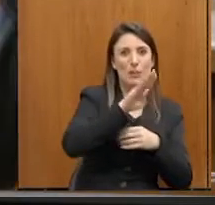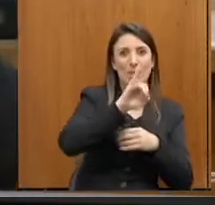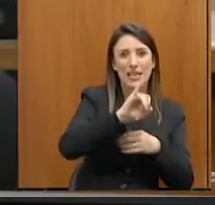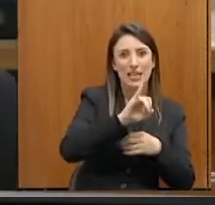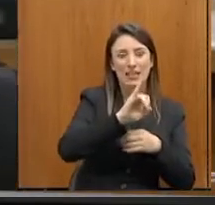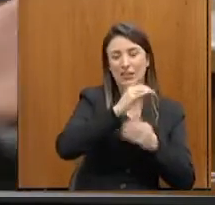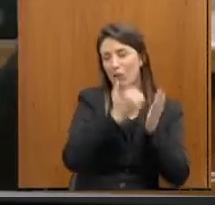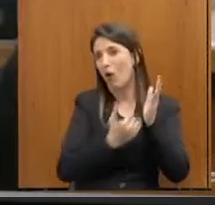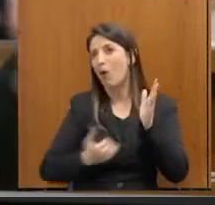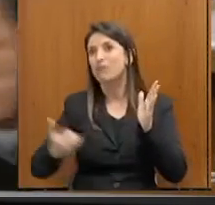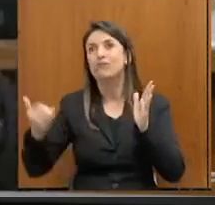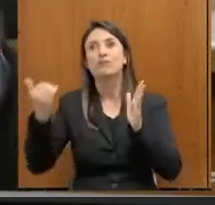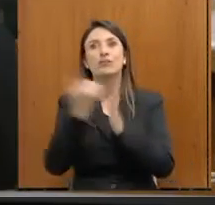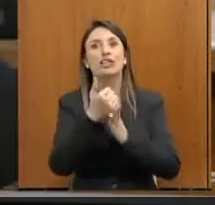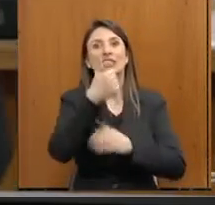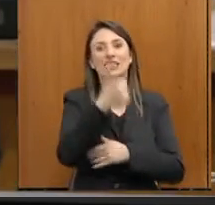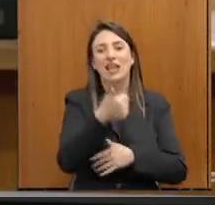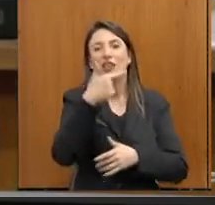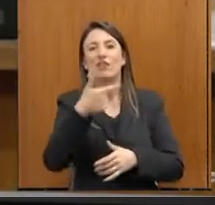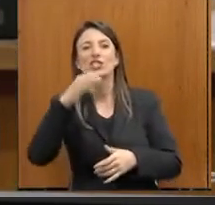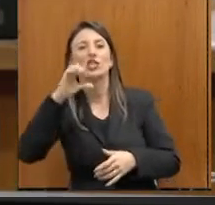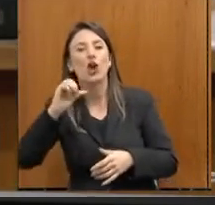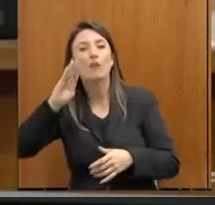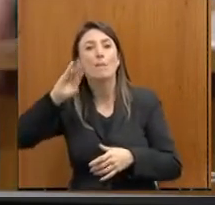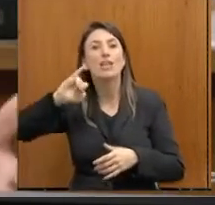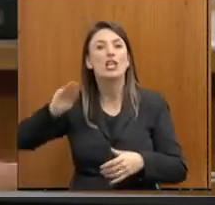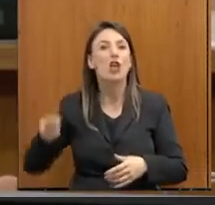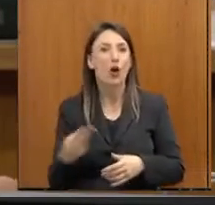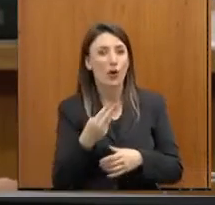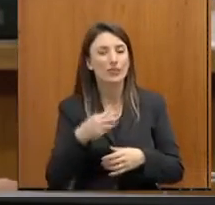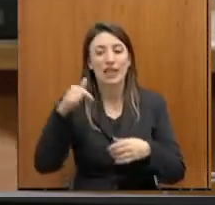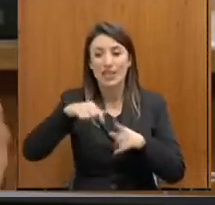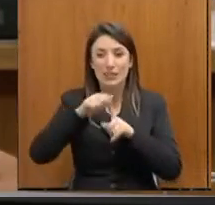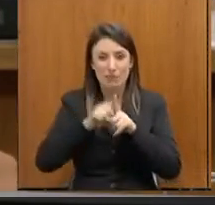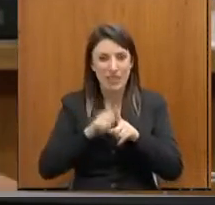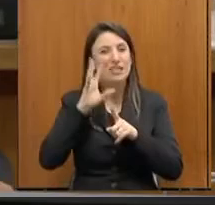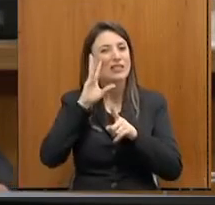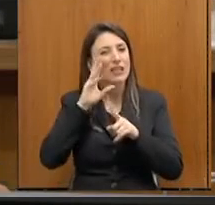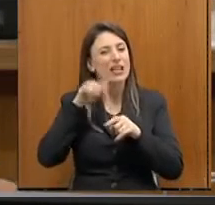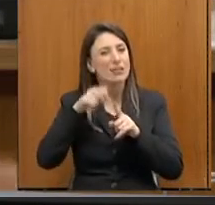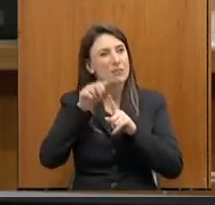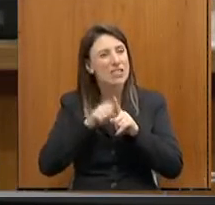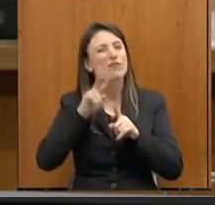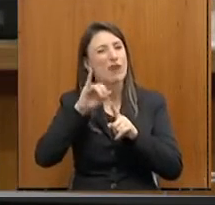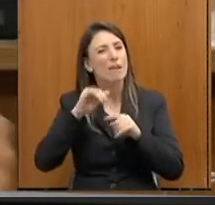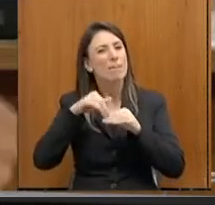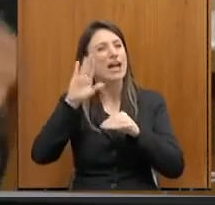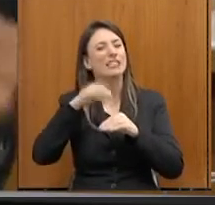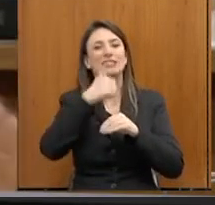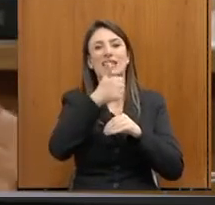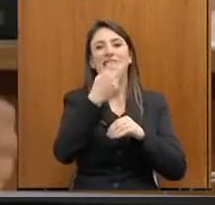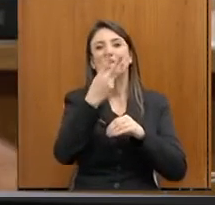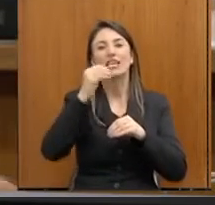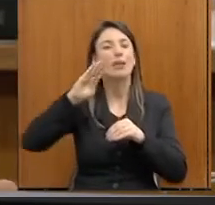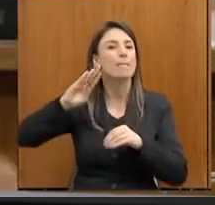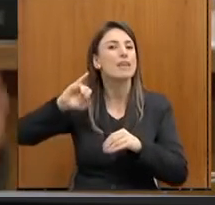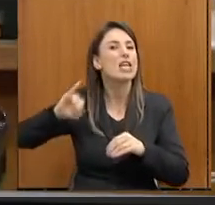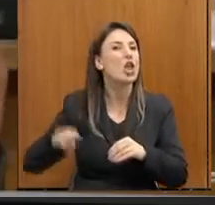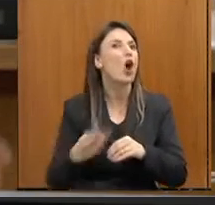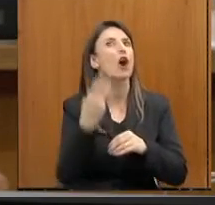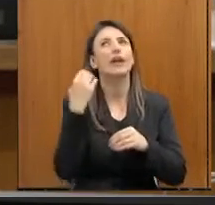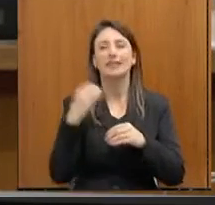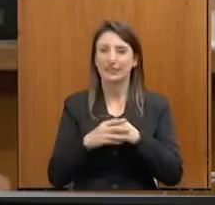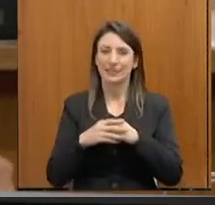129 né devemos fechar o mês agora com mais de 130 milhões em investimento é motivo de muito orgulho